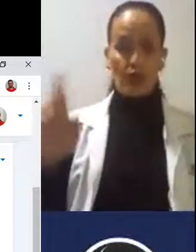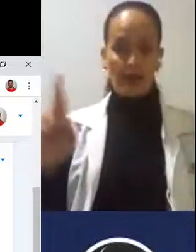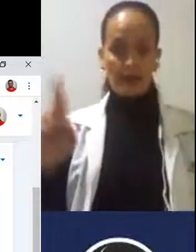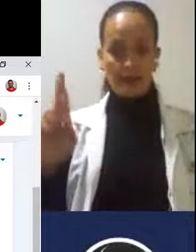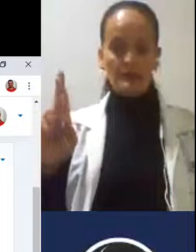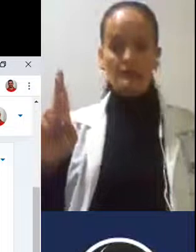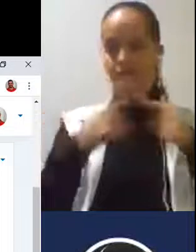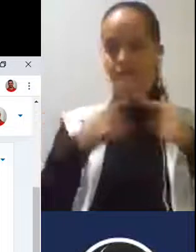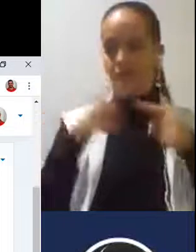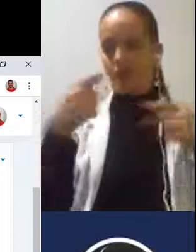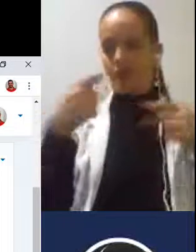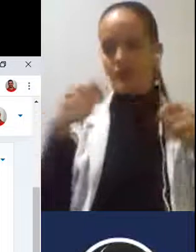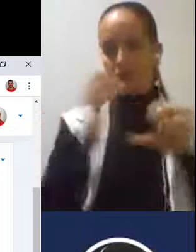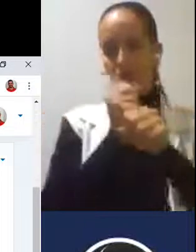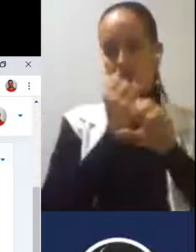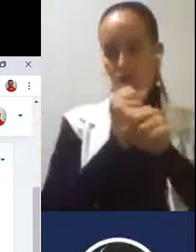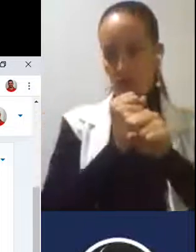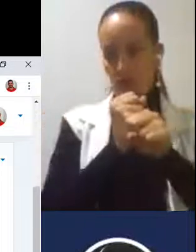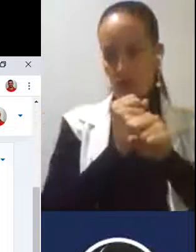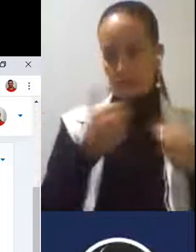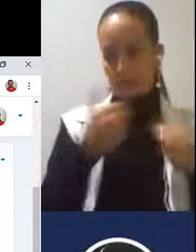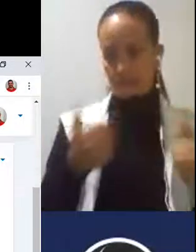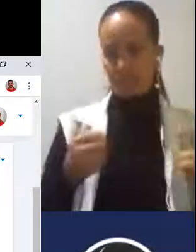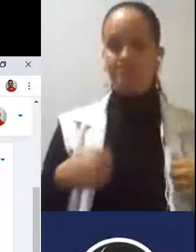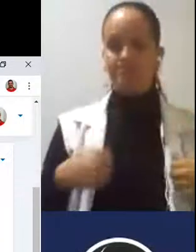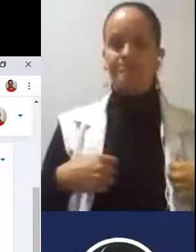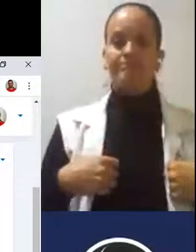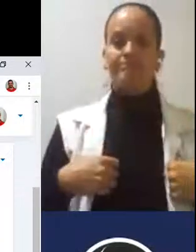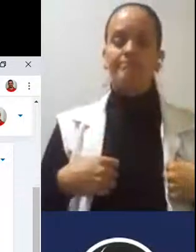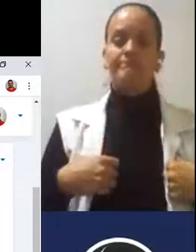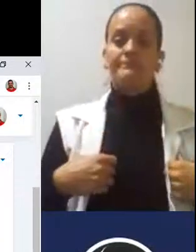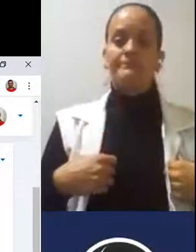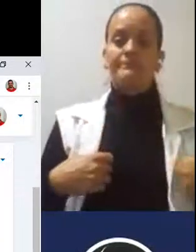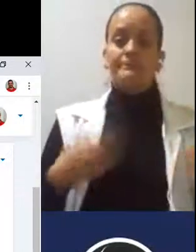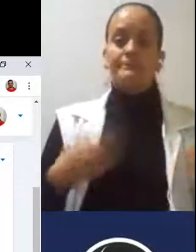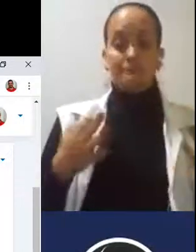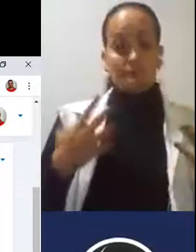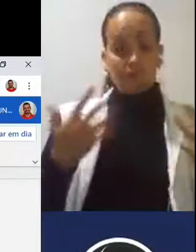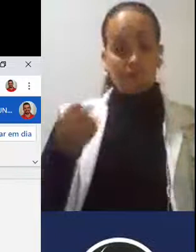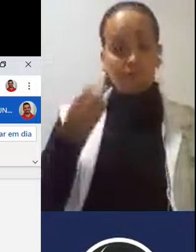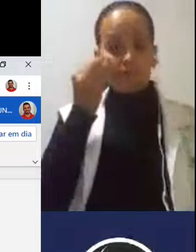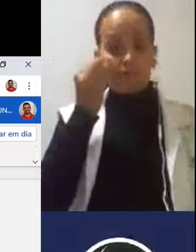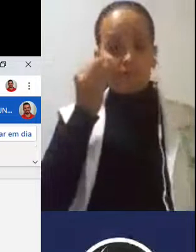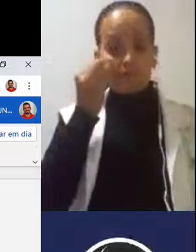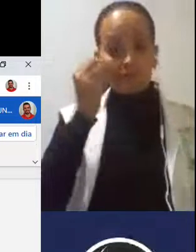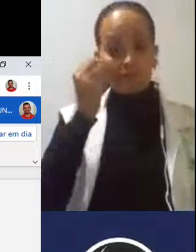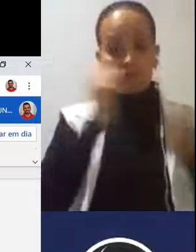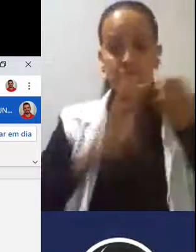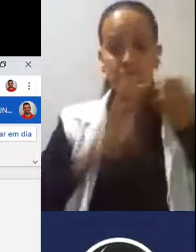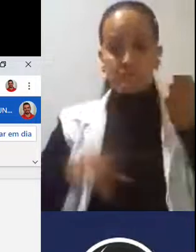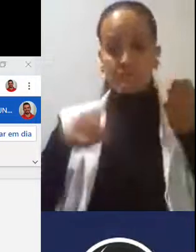poder calcular. Tranquilo? Então, beleza. Já vamos então fazer a atividade da SAP aí.